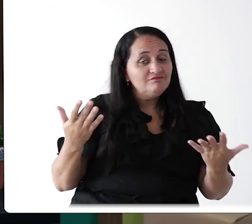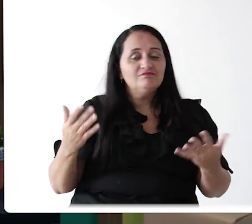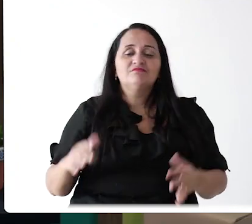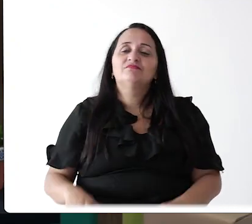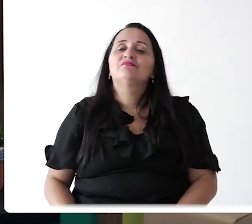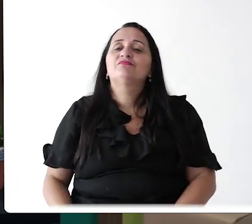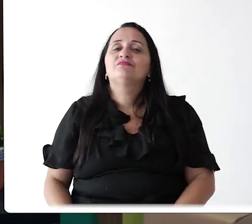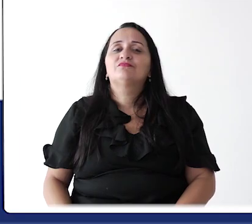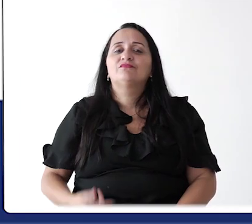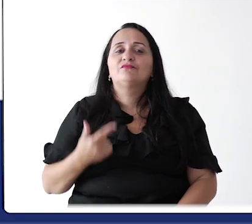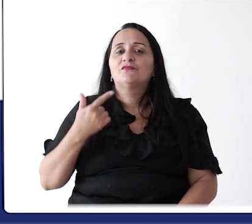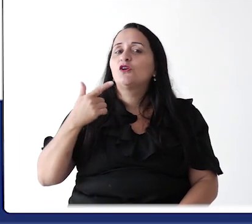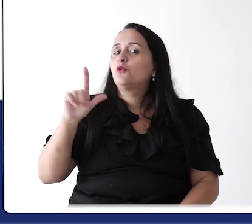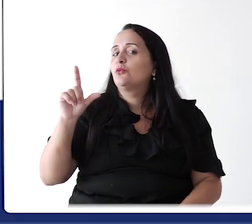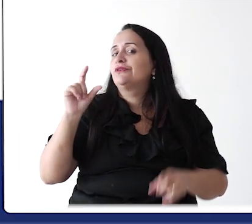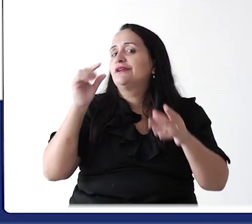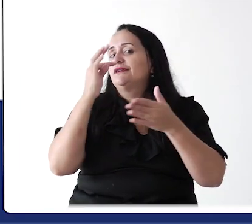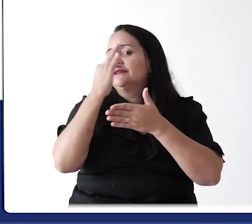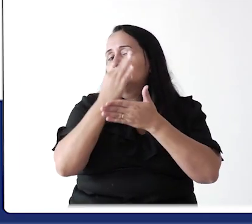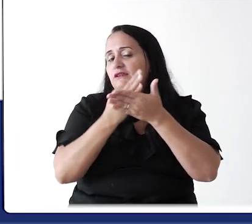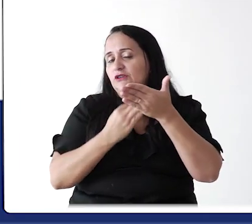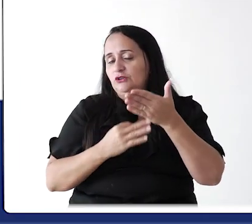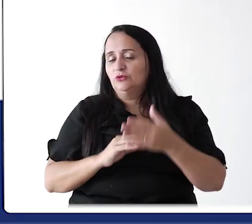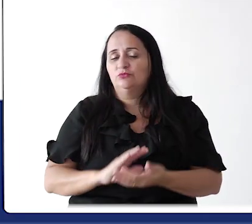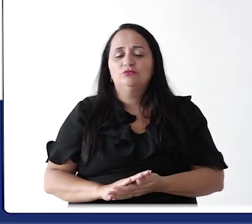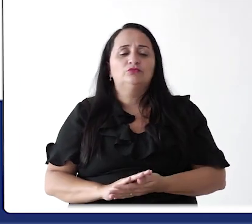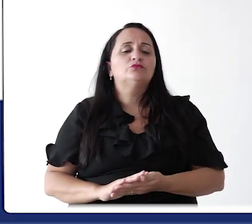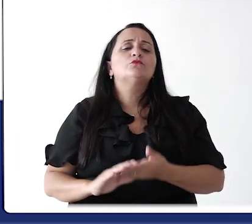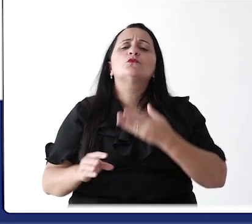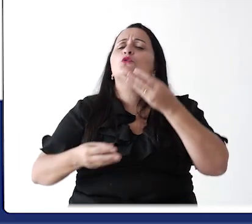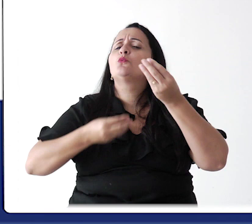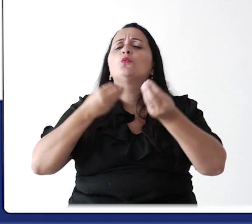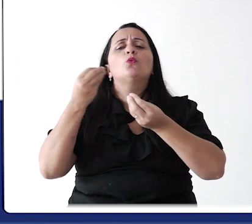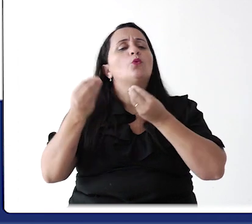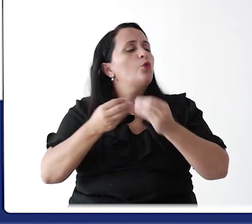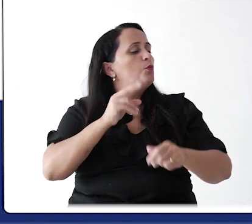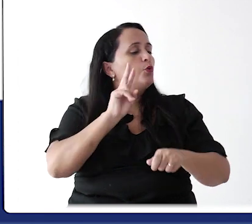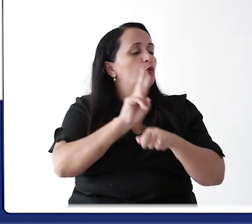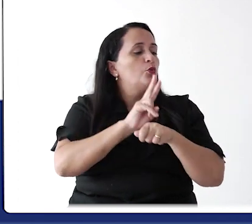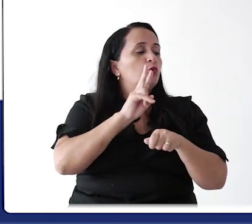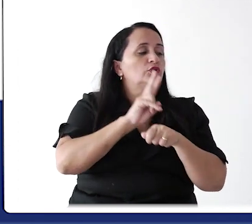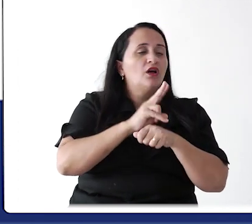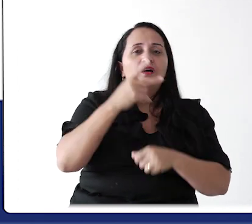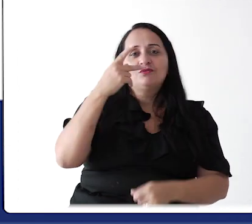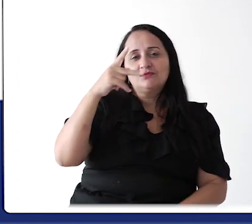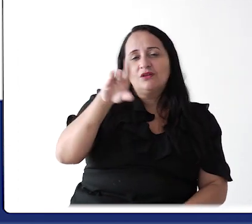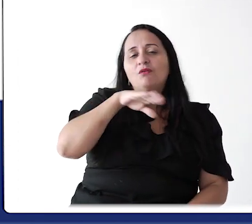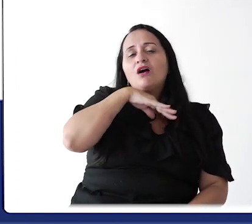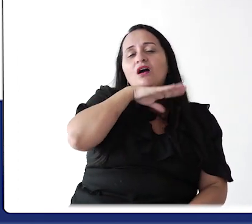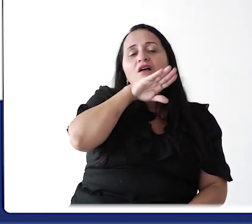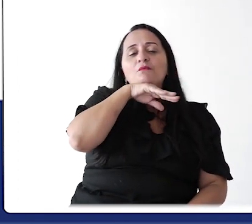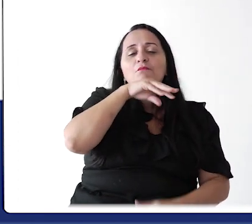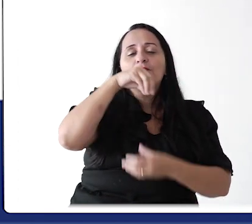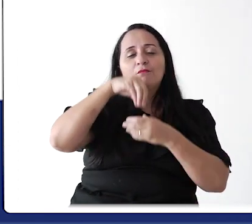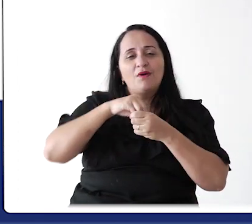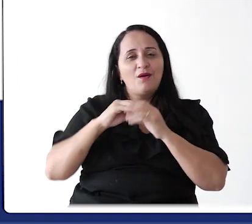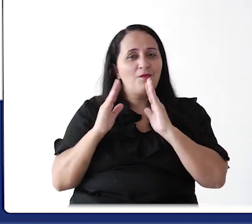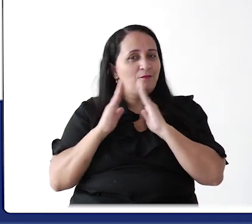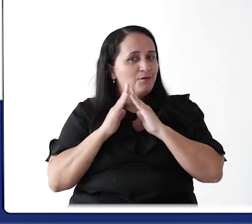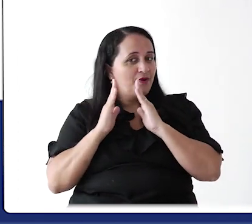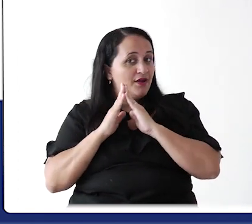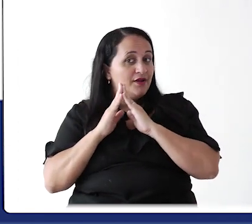outro conectivo. Como cuidar do seu bichinho de estimação? Ter um animal de estimação exige alguns